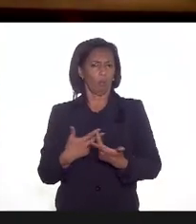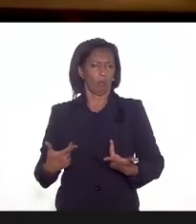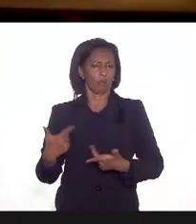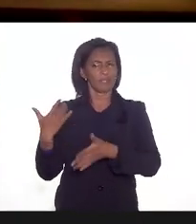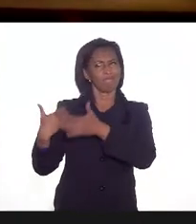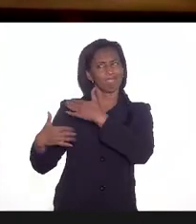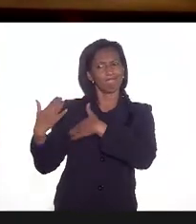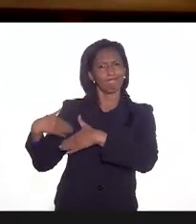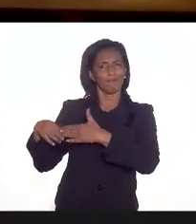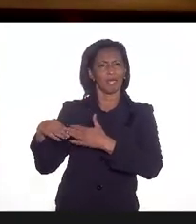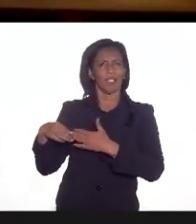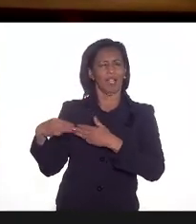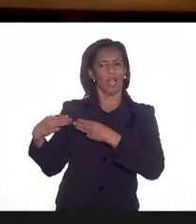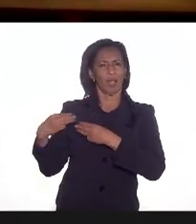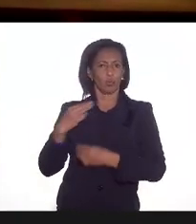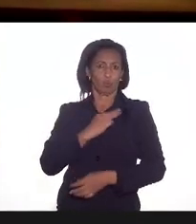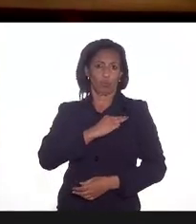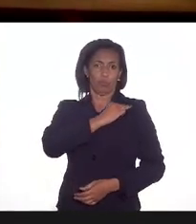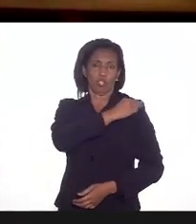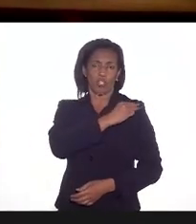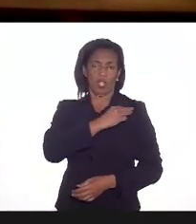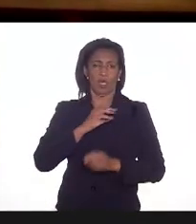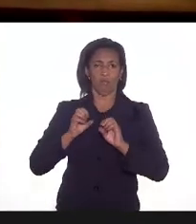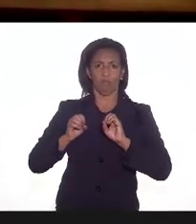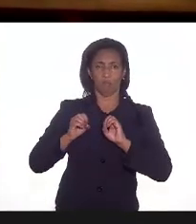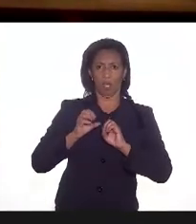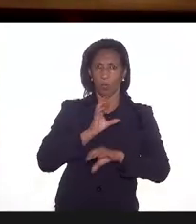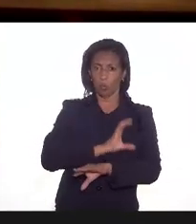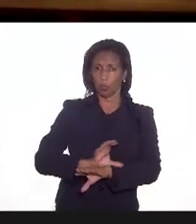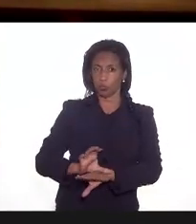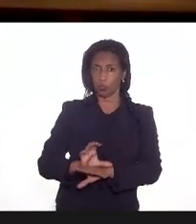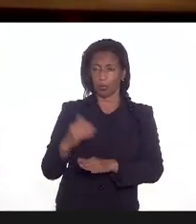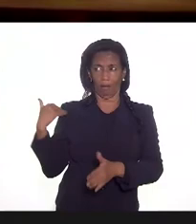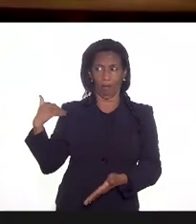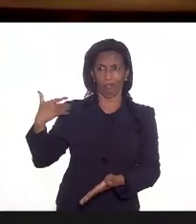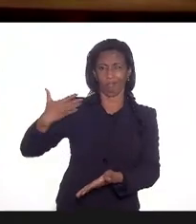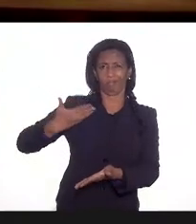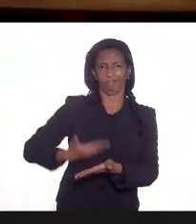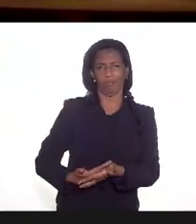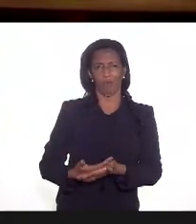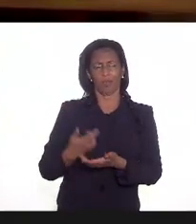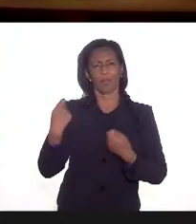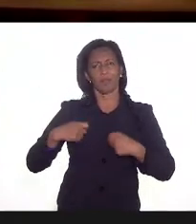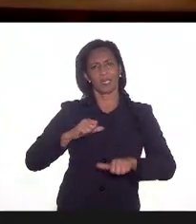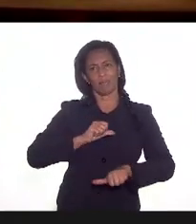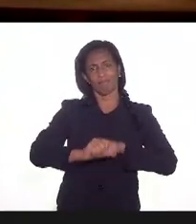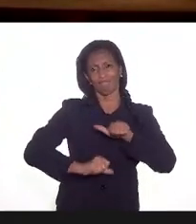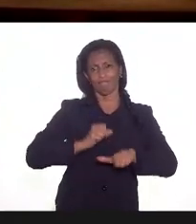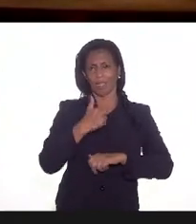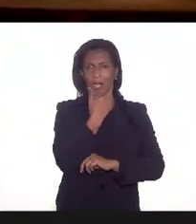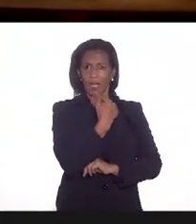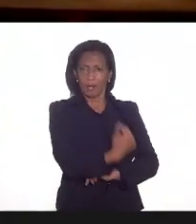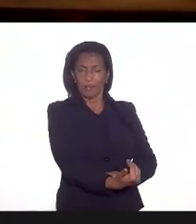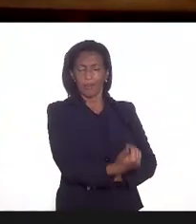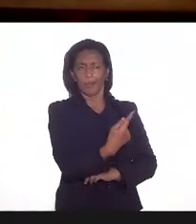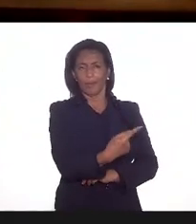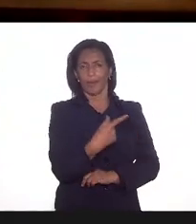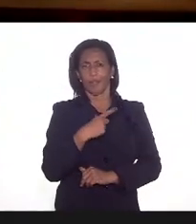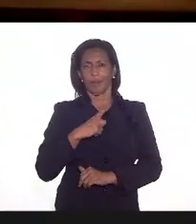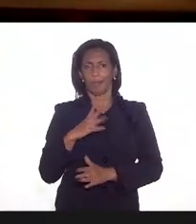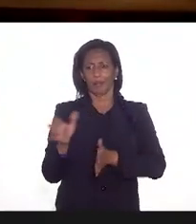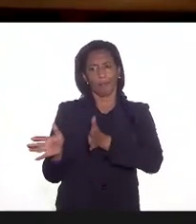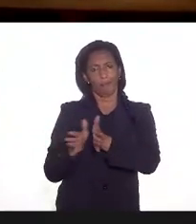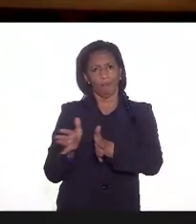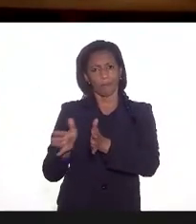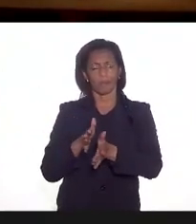desde o Ministério da Cultura, lá atrás, até o dia de hoje, a gente vem tentando modificar, né, as linguagens para ter mais